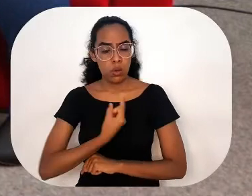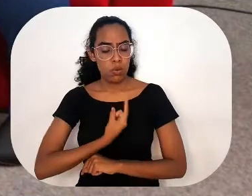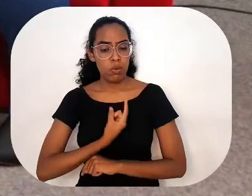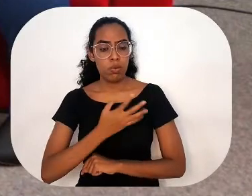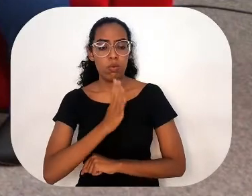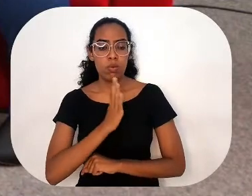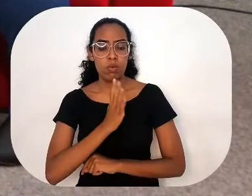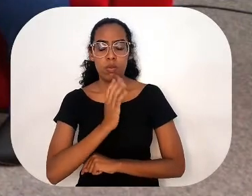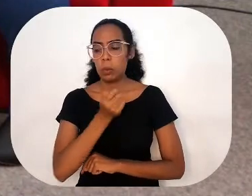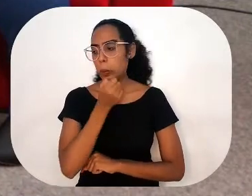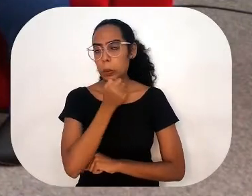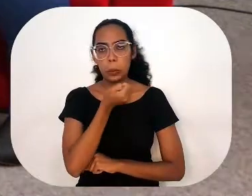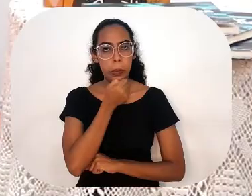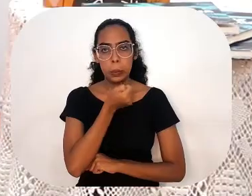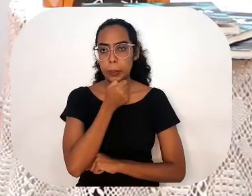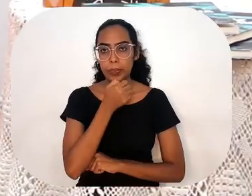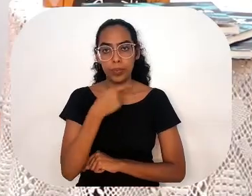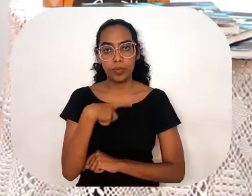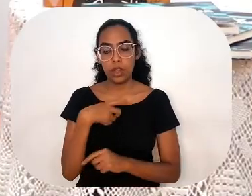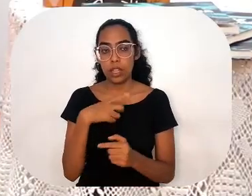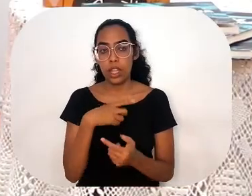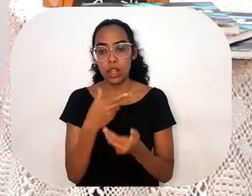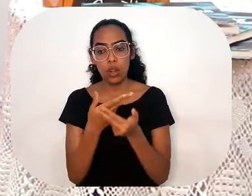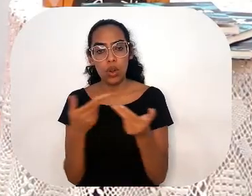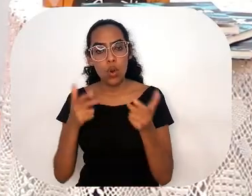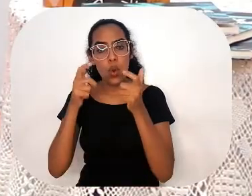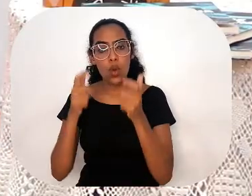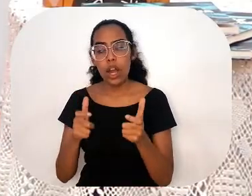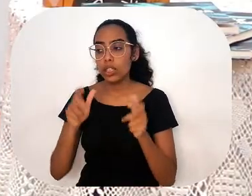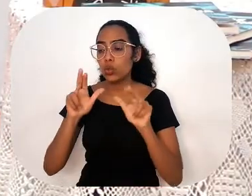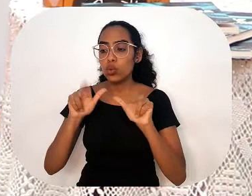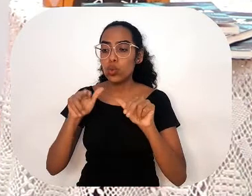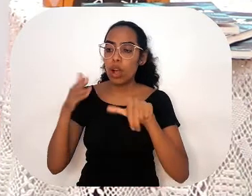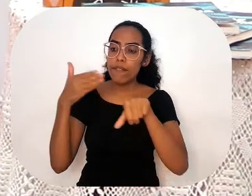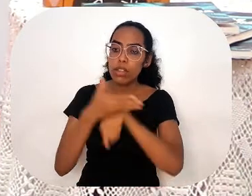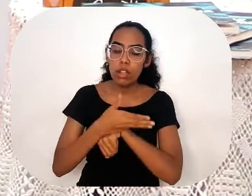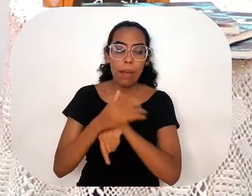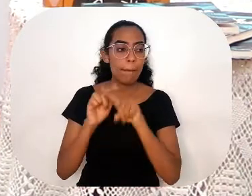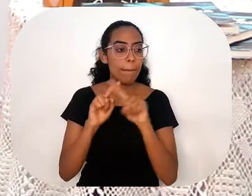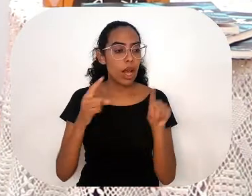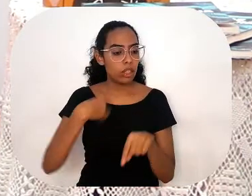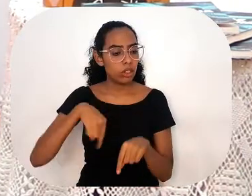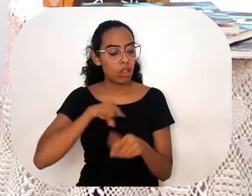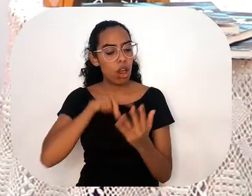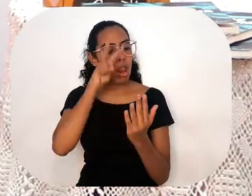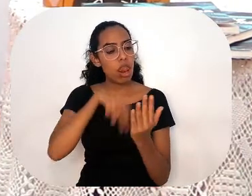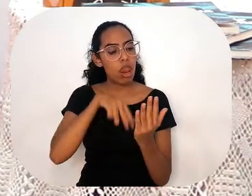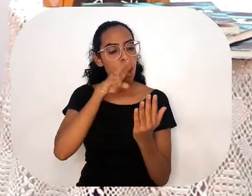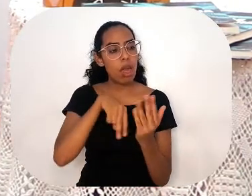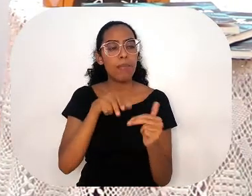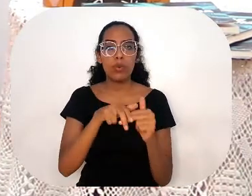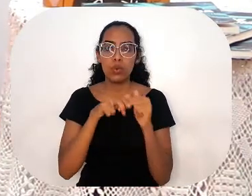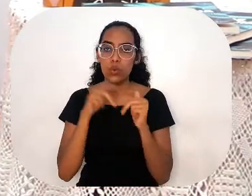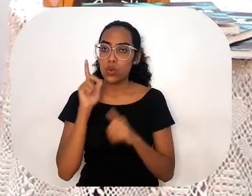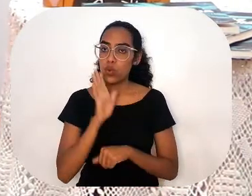gente não teria condições de conhecer né Tem lugares que a gente nunca vai visitar mas que visita exatamente por lê uma